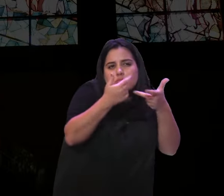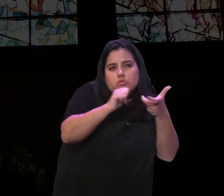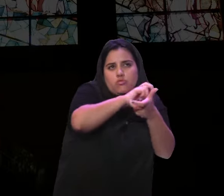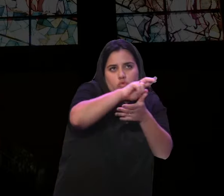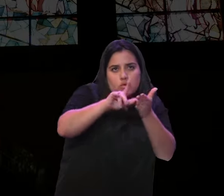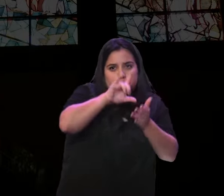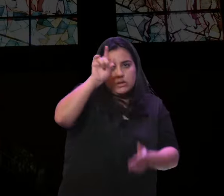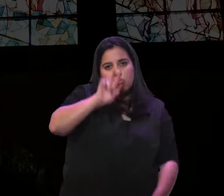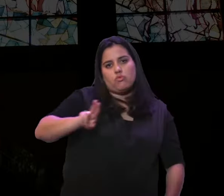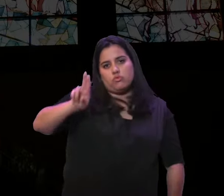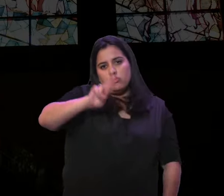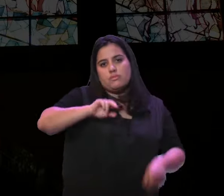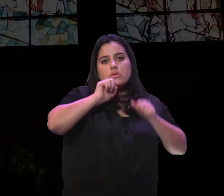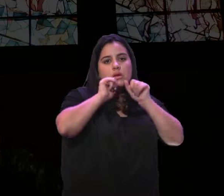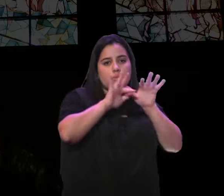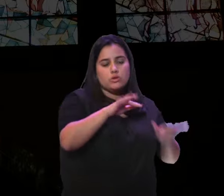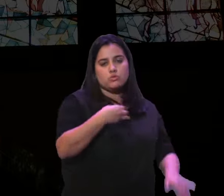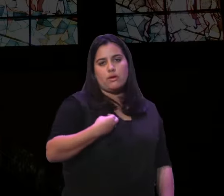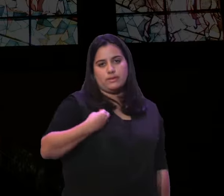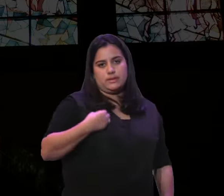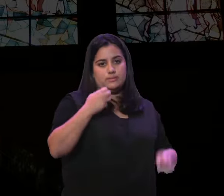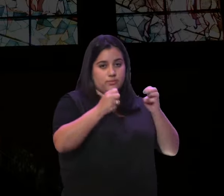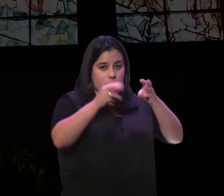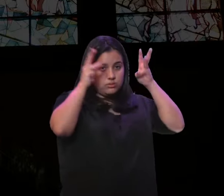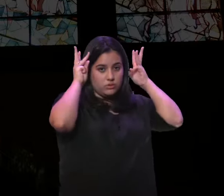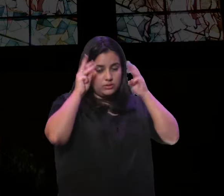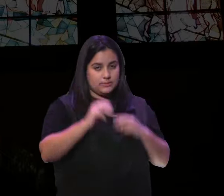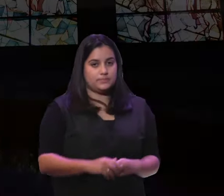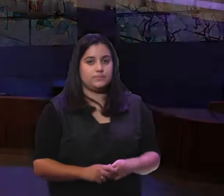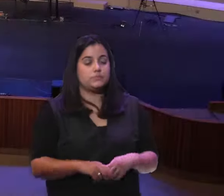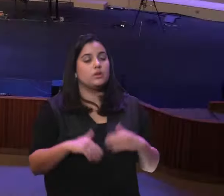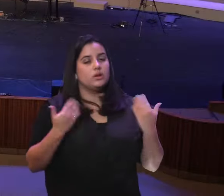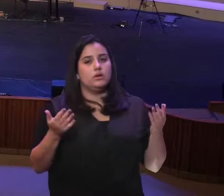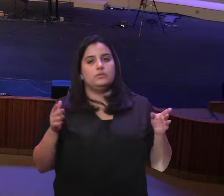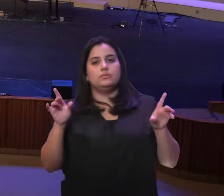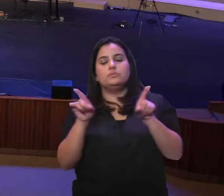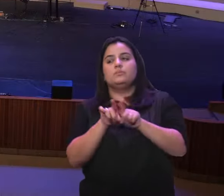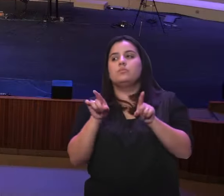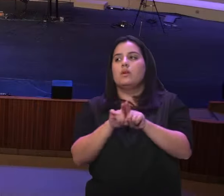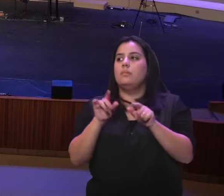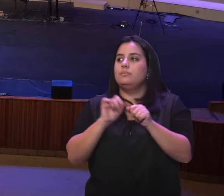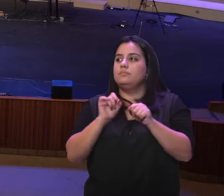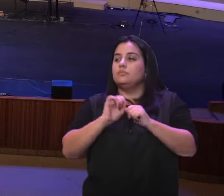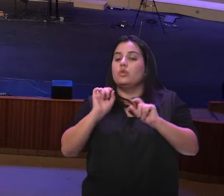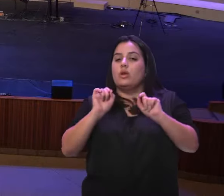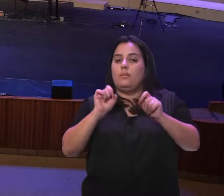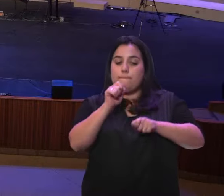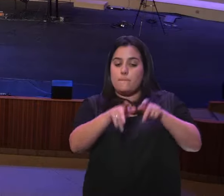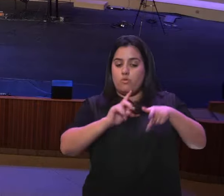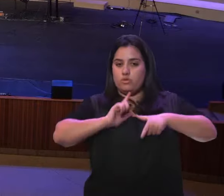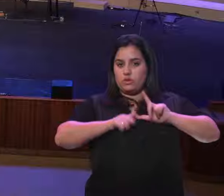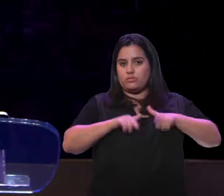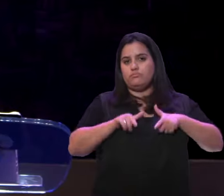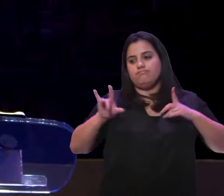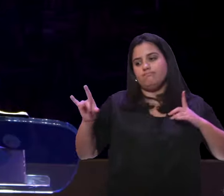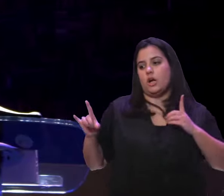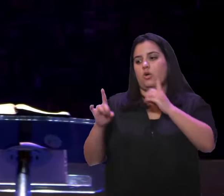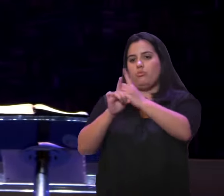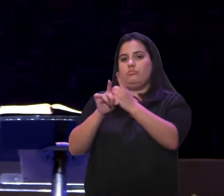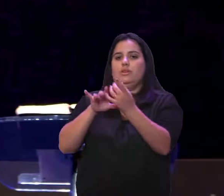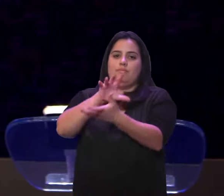tinha usado para abençoar a vida de Moisés e para fazer o povo de Israel chegar à terra prometida.